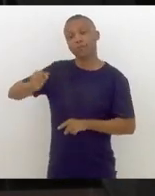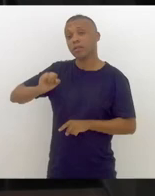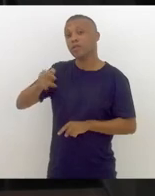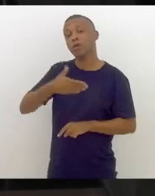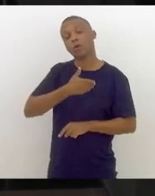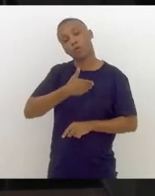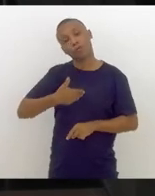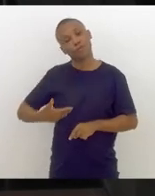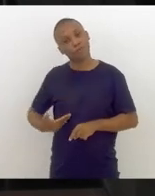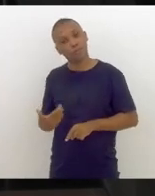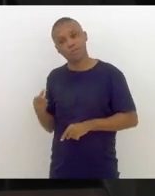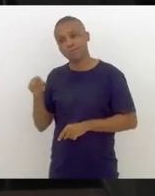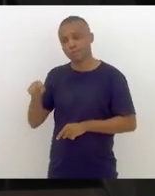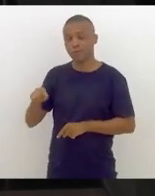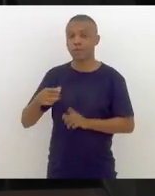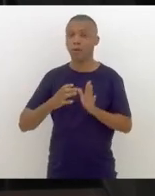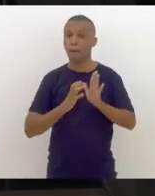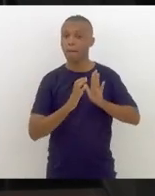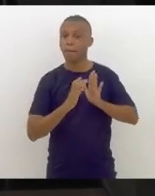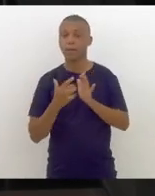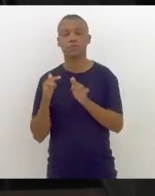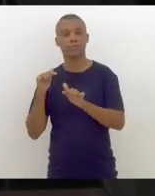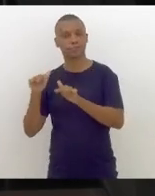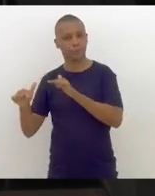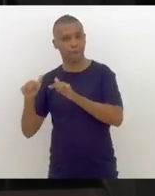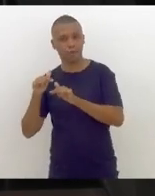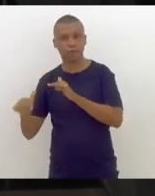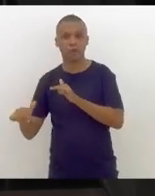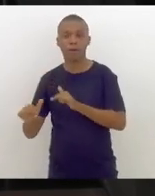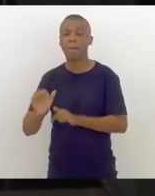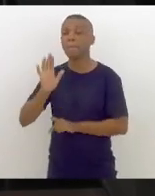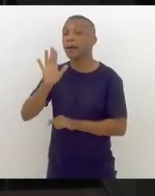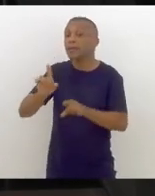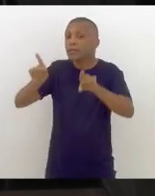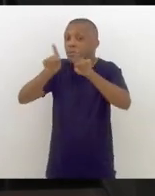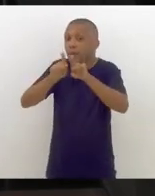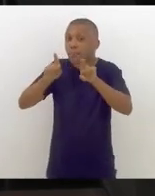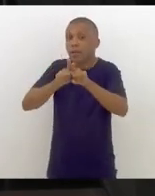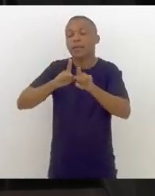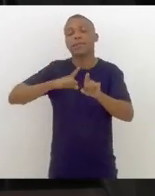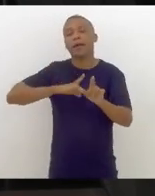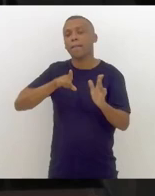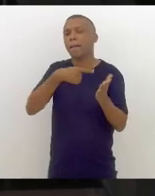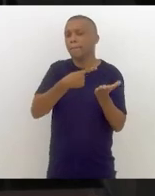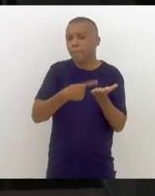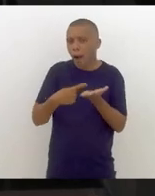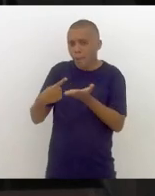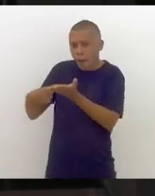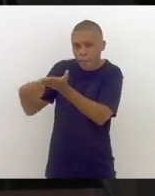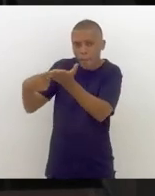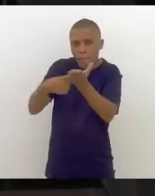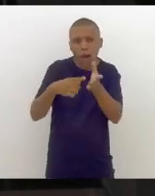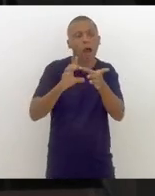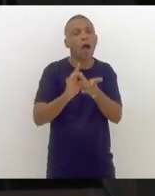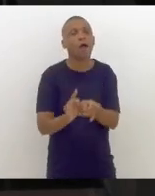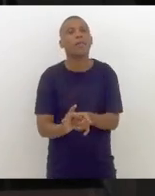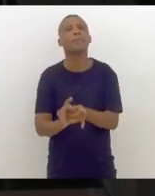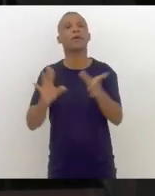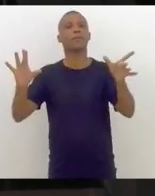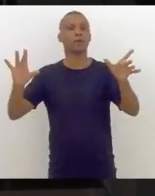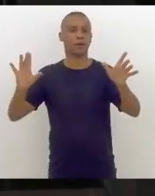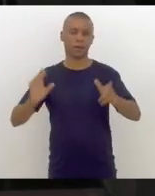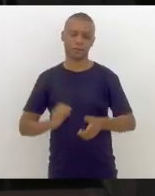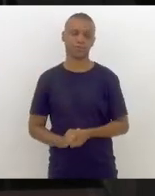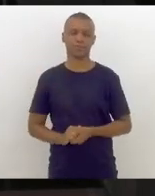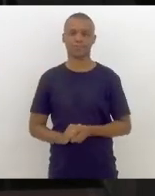do partido dos trabalhadores Mas também de uma grande aliança democrática Então isso